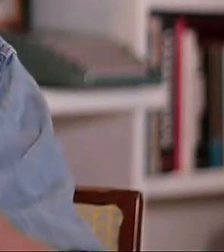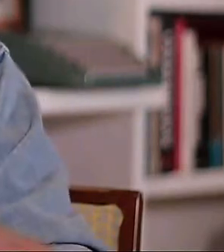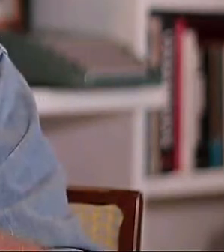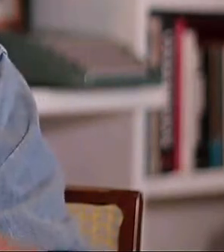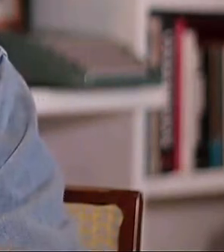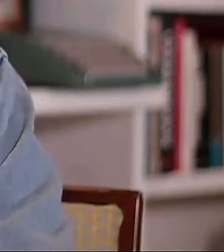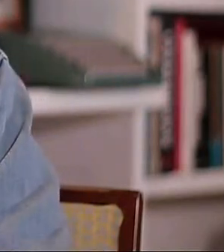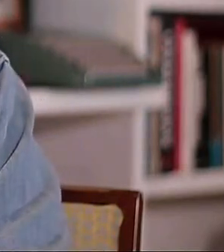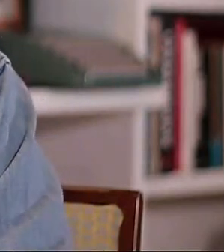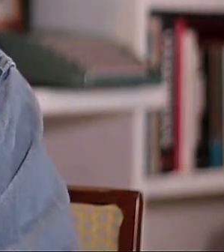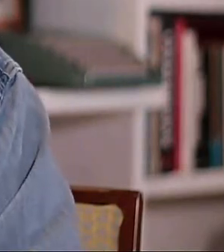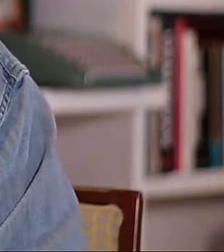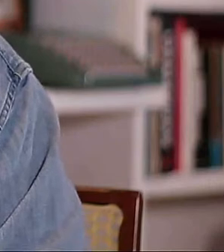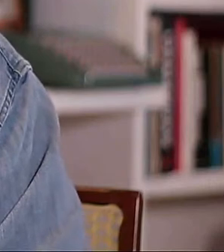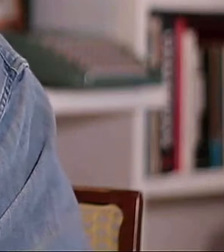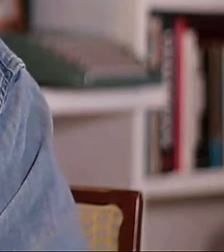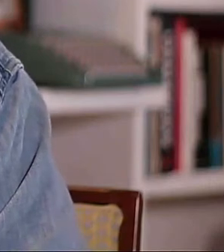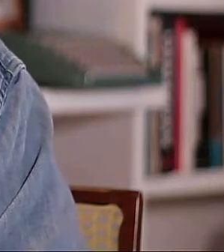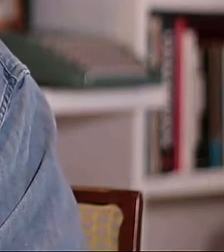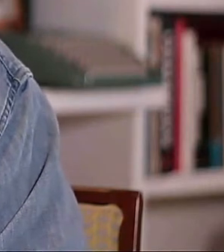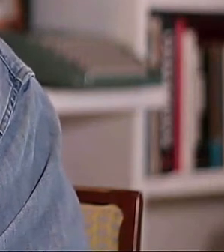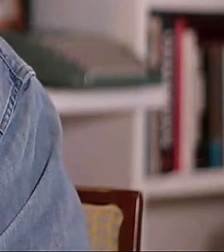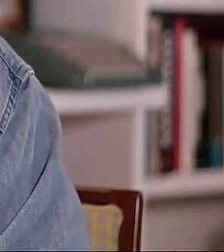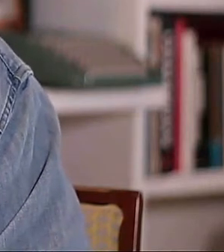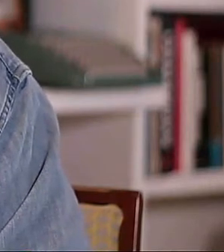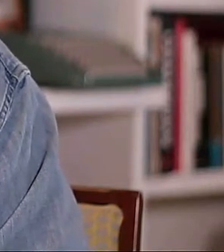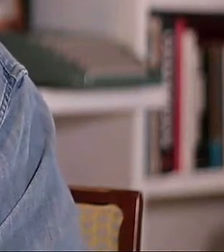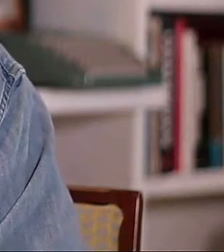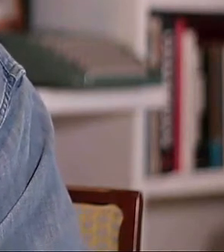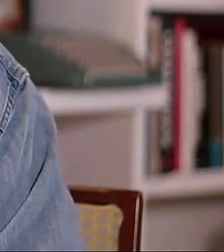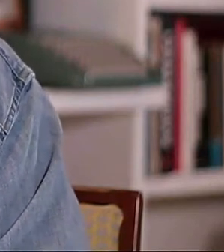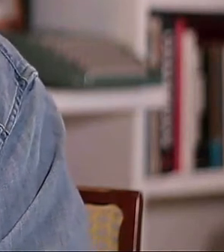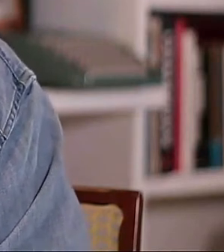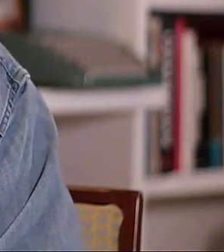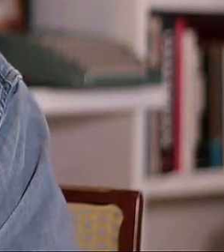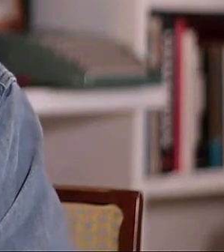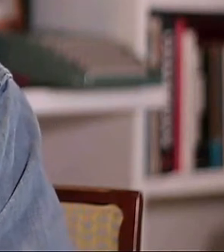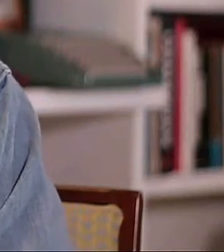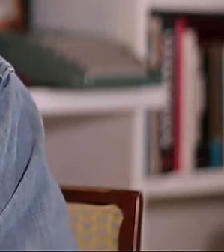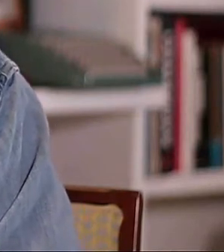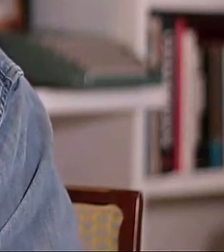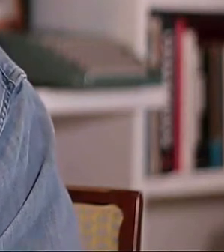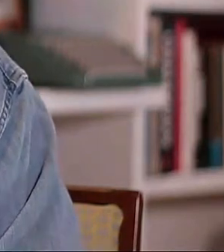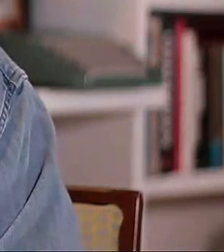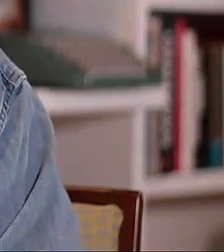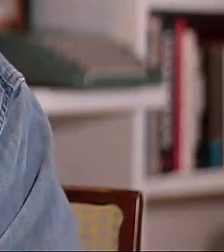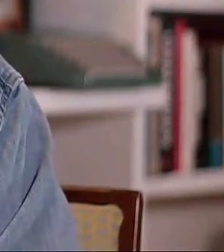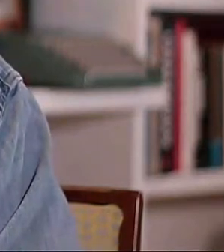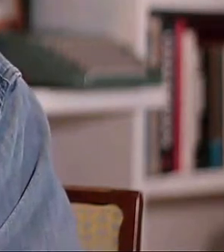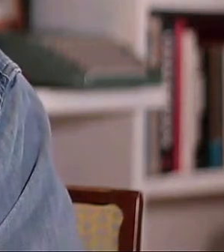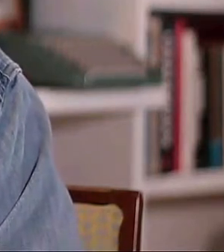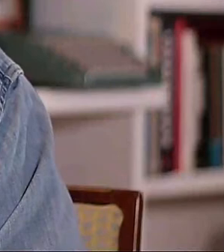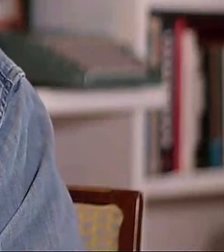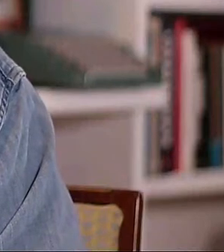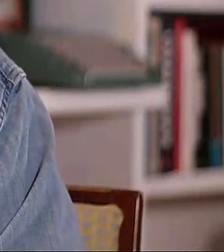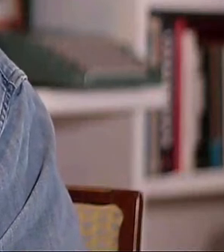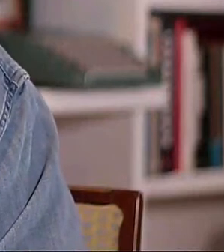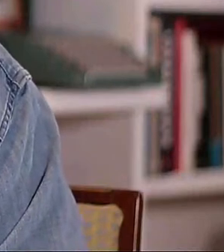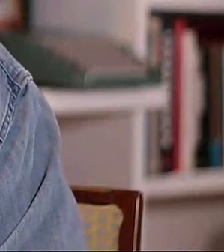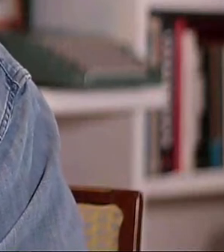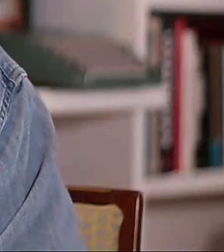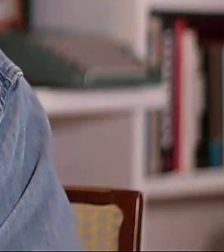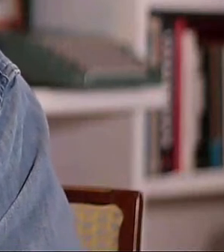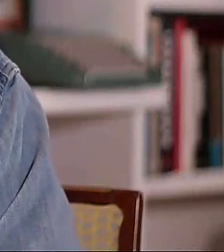presencial e há já um ano e meio nesse mundo de vidros e plásticos que a pandemia